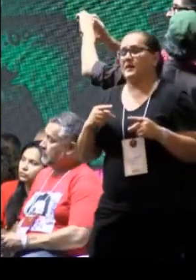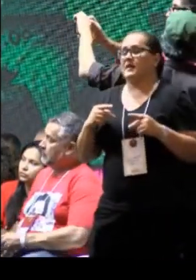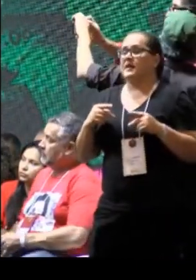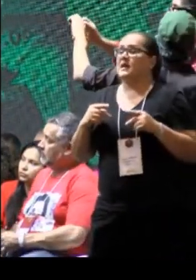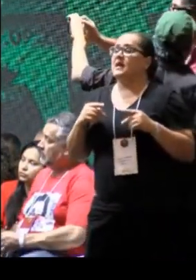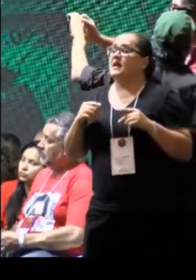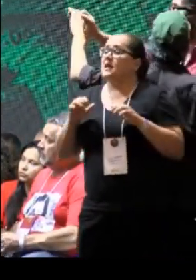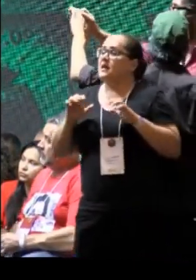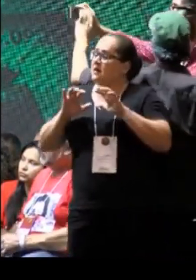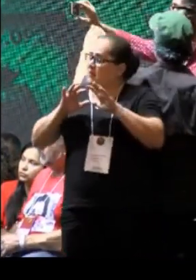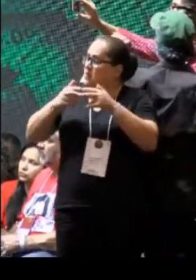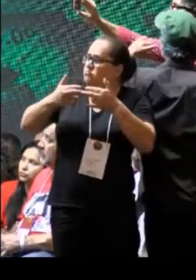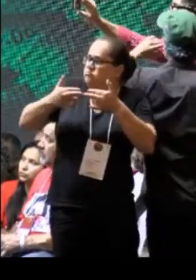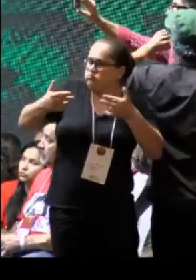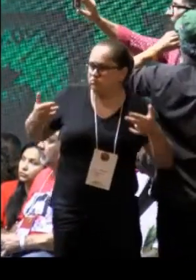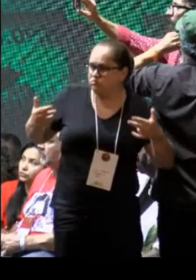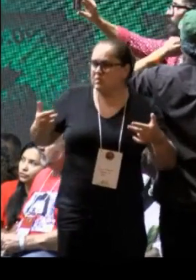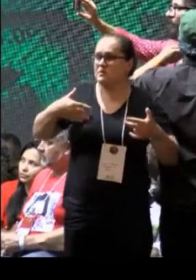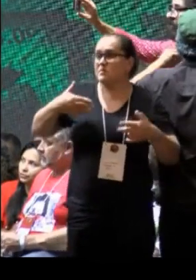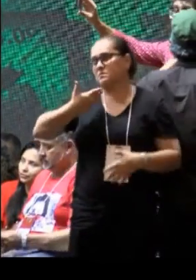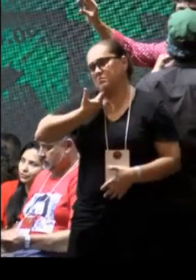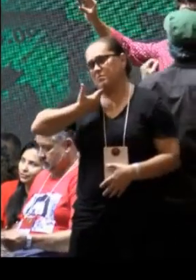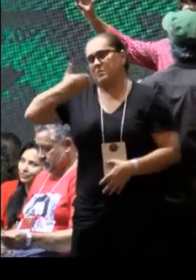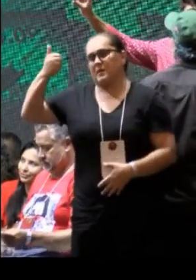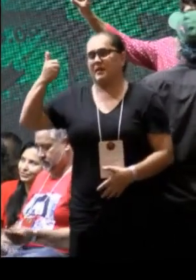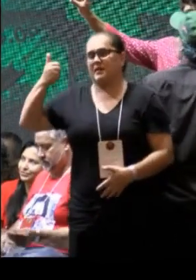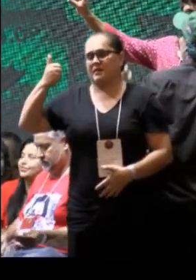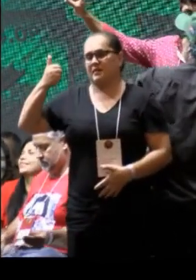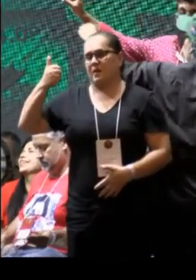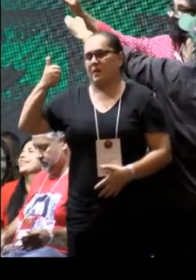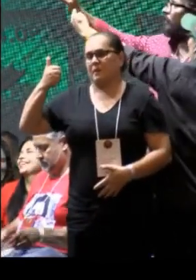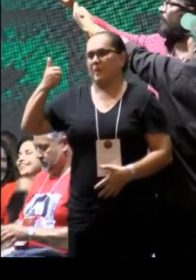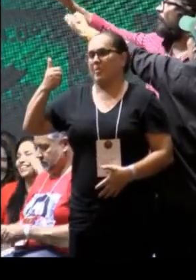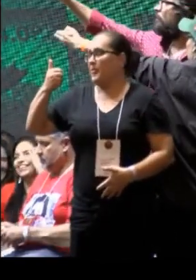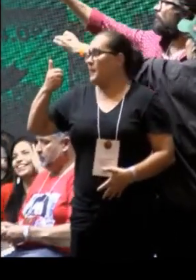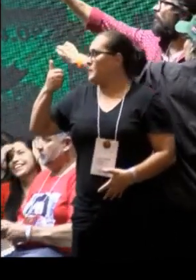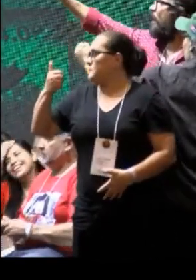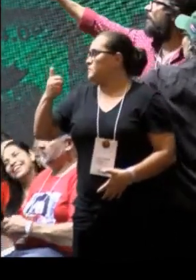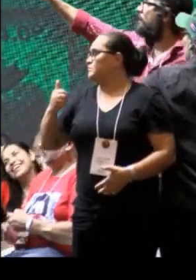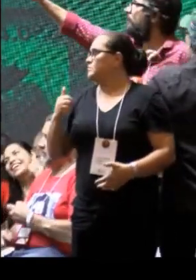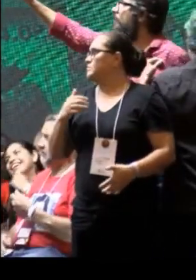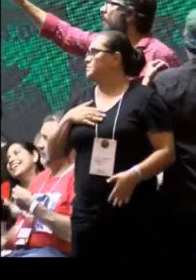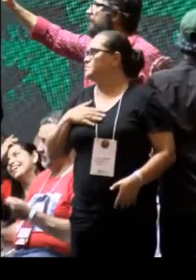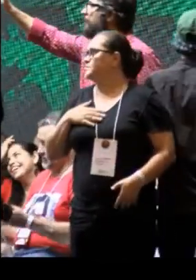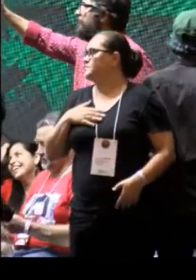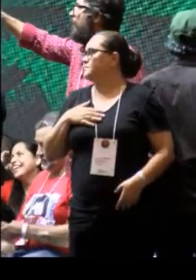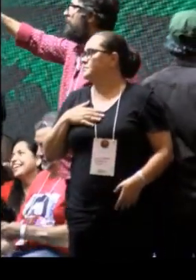aí as coisas começaram a melhorar na cadeia.